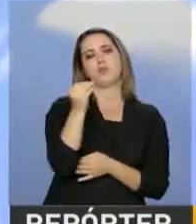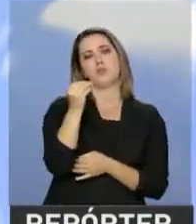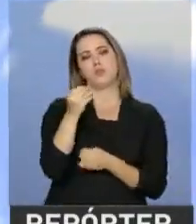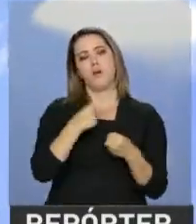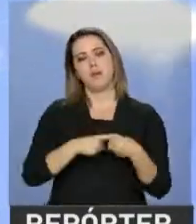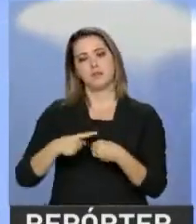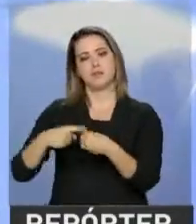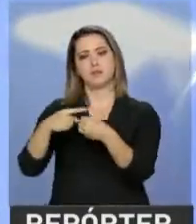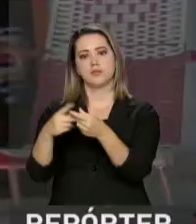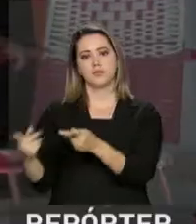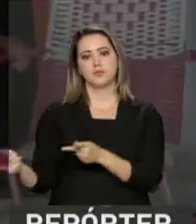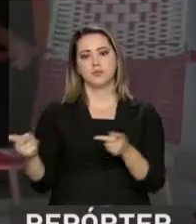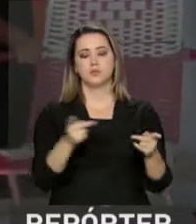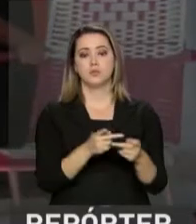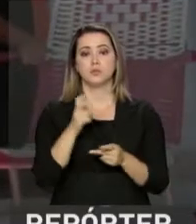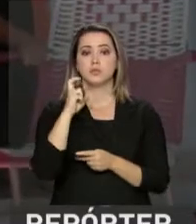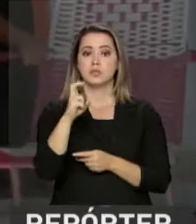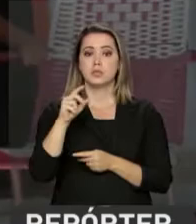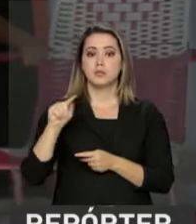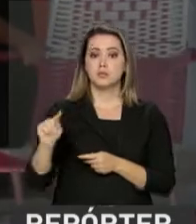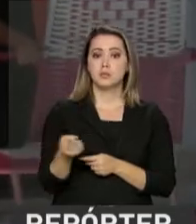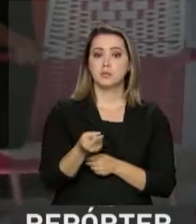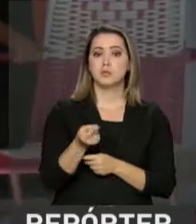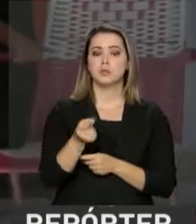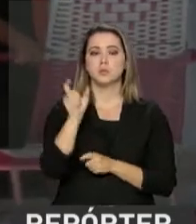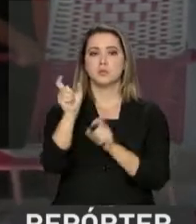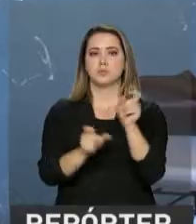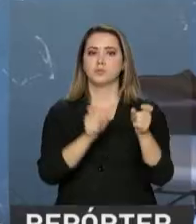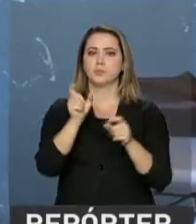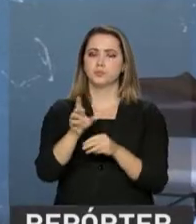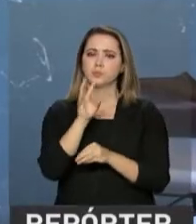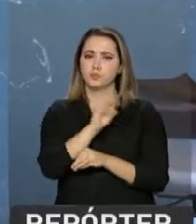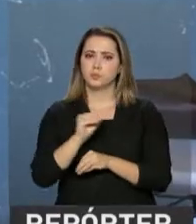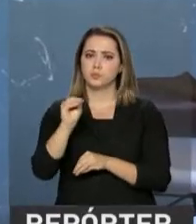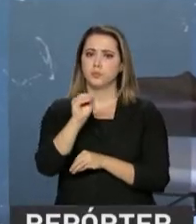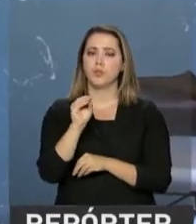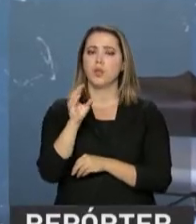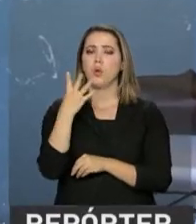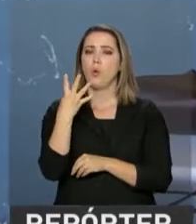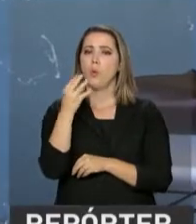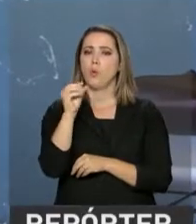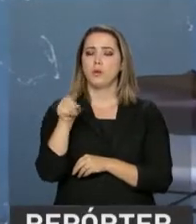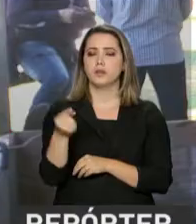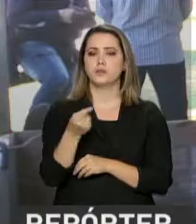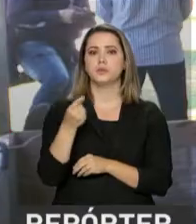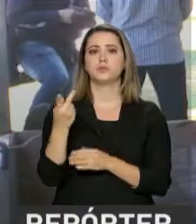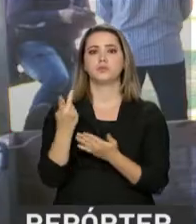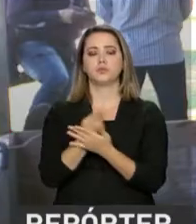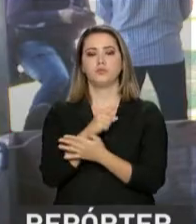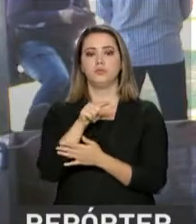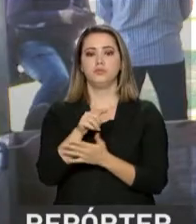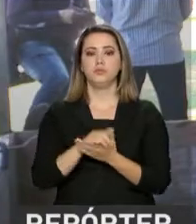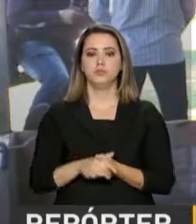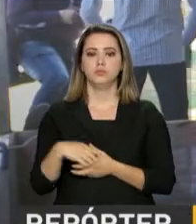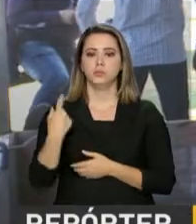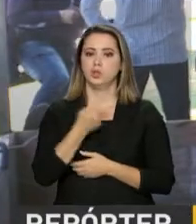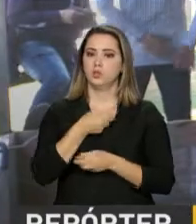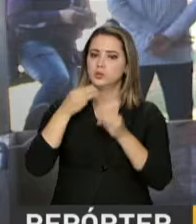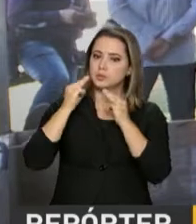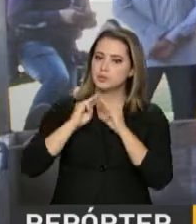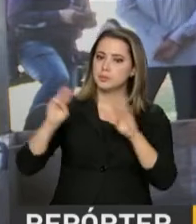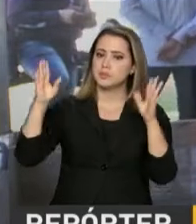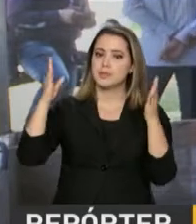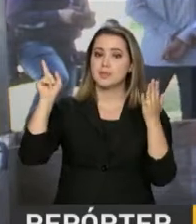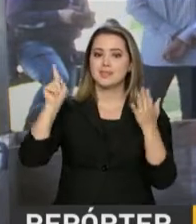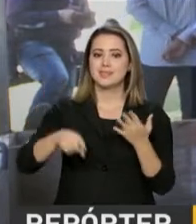visitadas cerca de 5 mil pessoas atendidas e 40 mil procedimentos realizados a nossa missão é trazer é